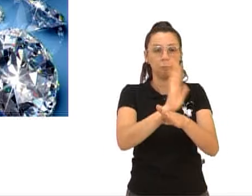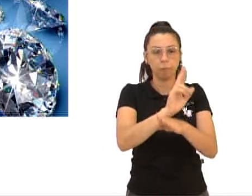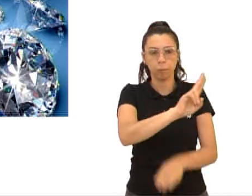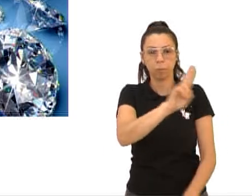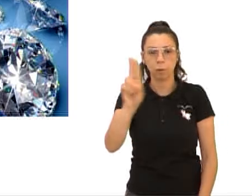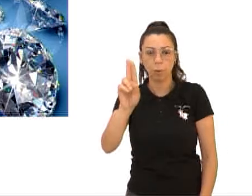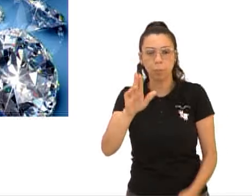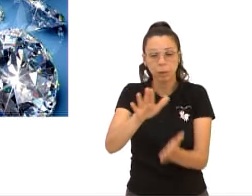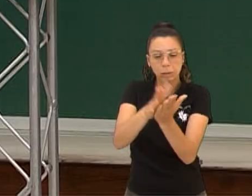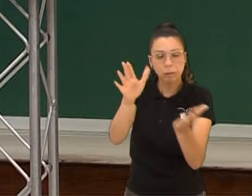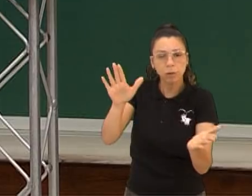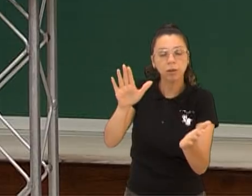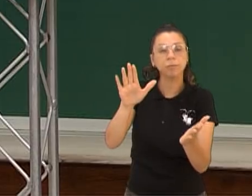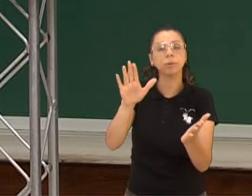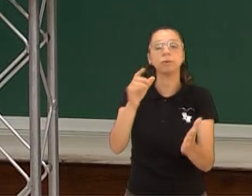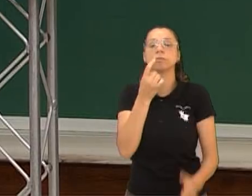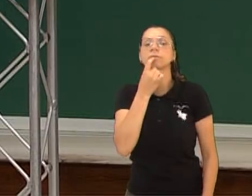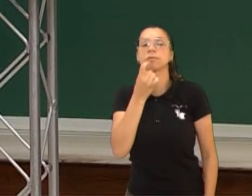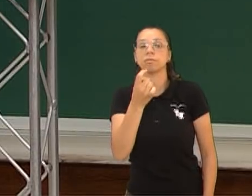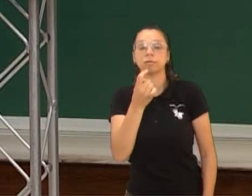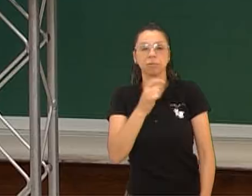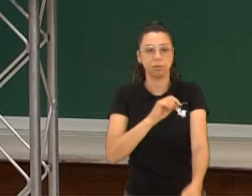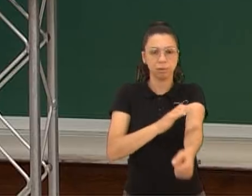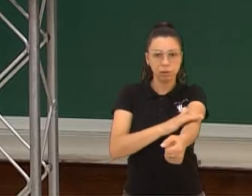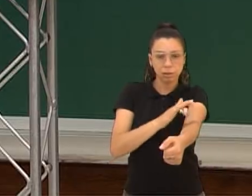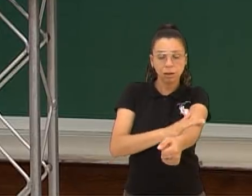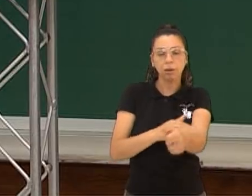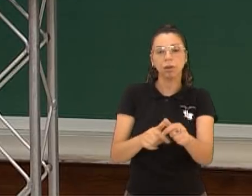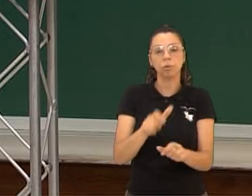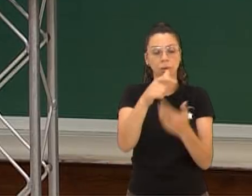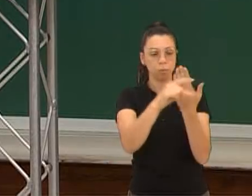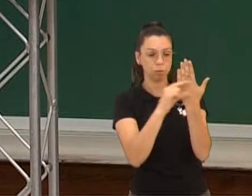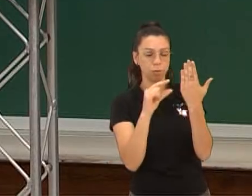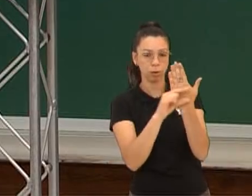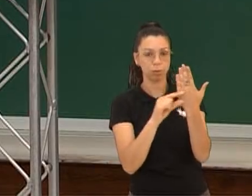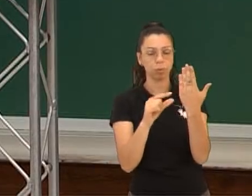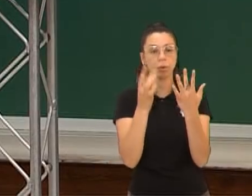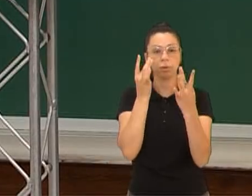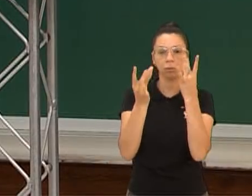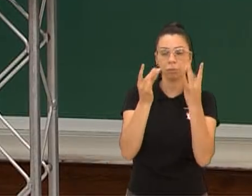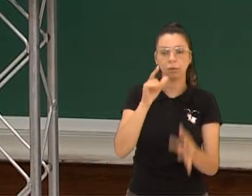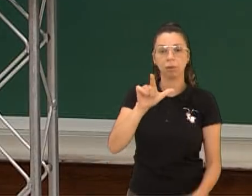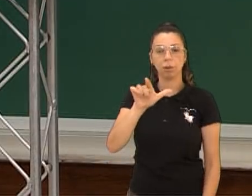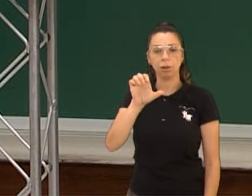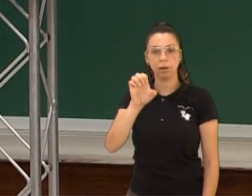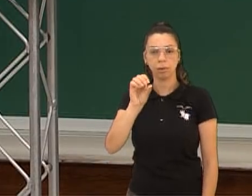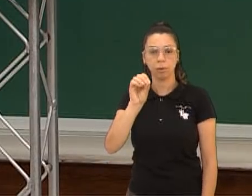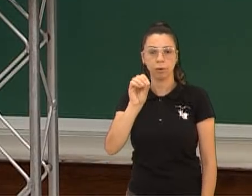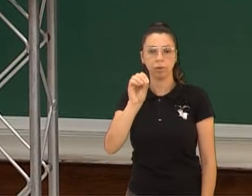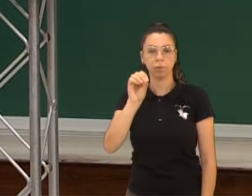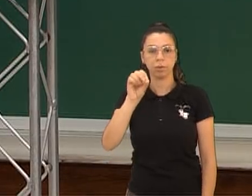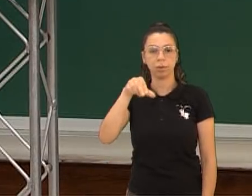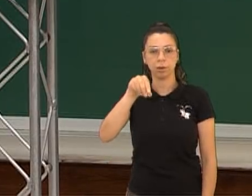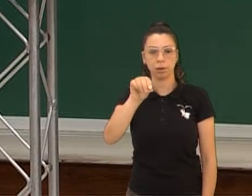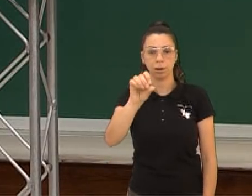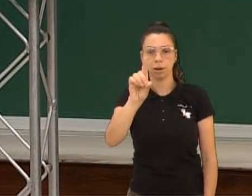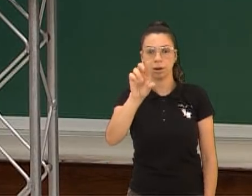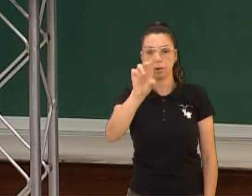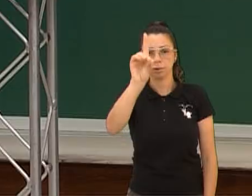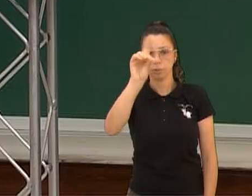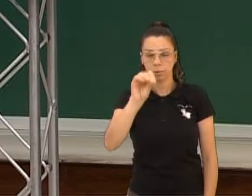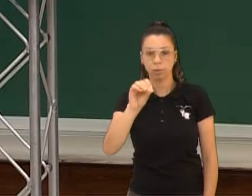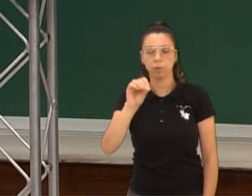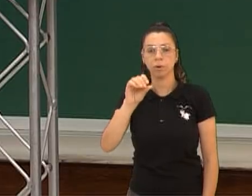com Leonardo DiCaprio. Não é um filme tão recente, mas retrata essa exploração que houve no continente, né?